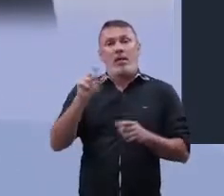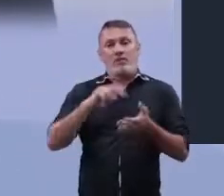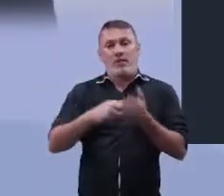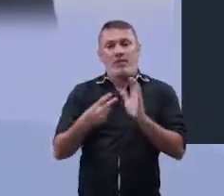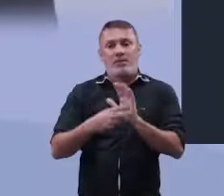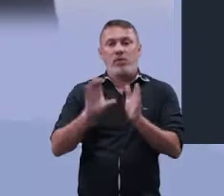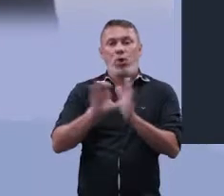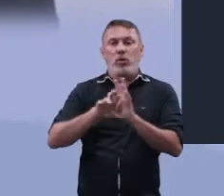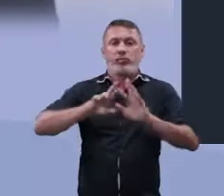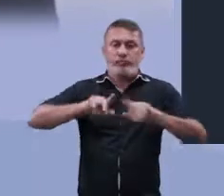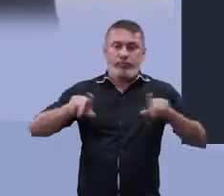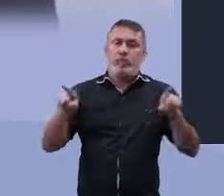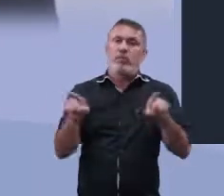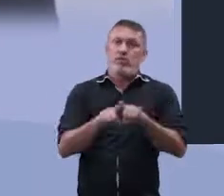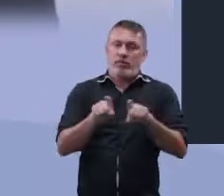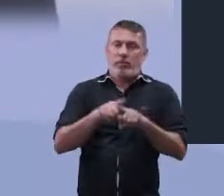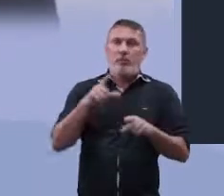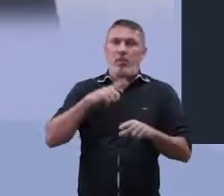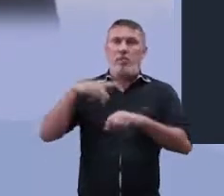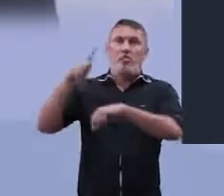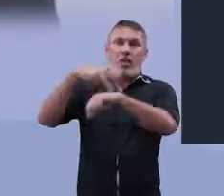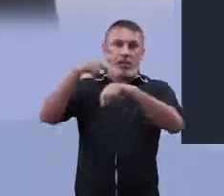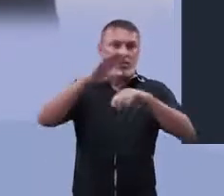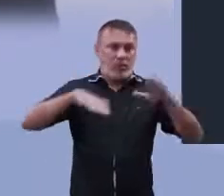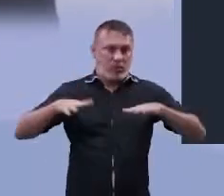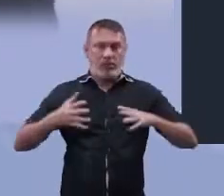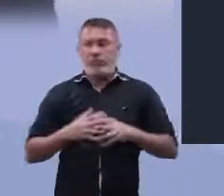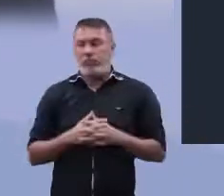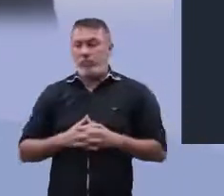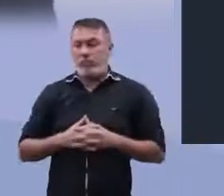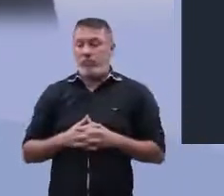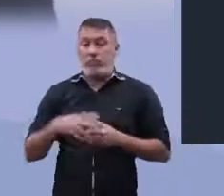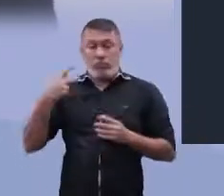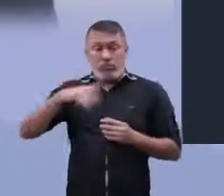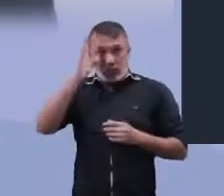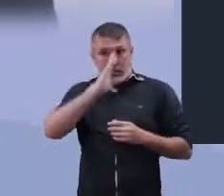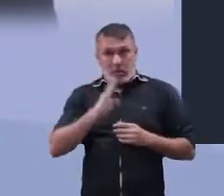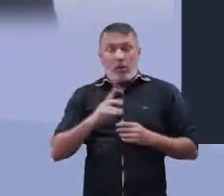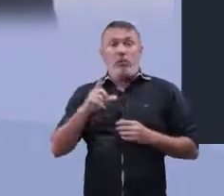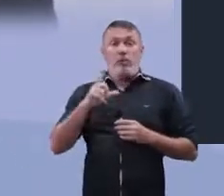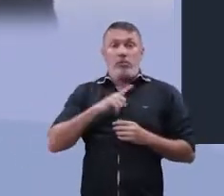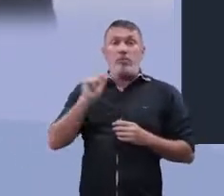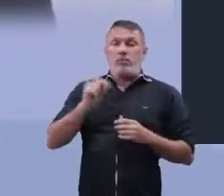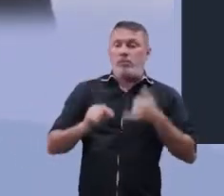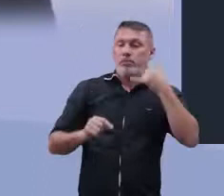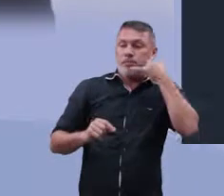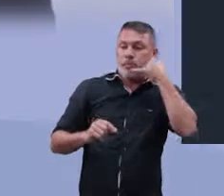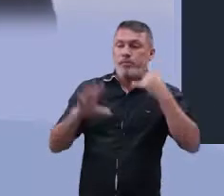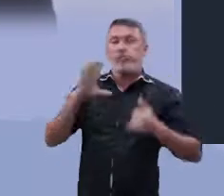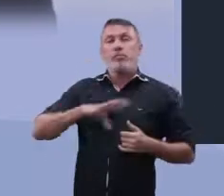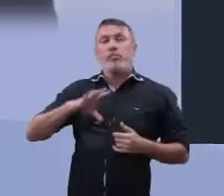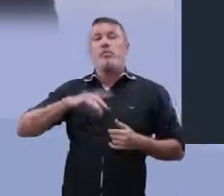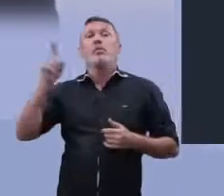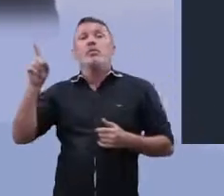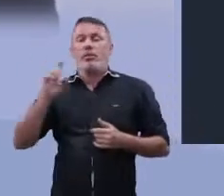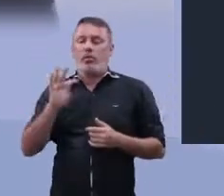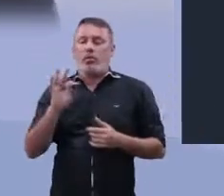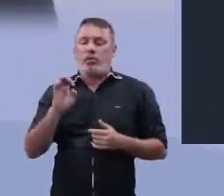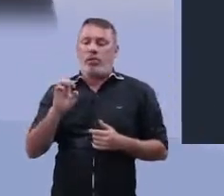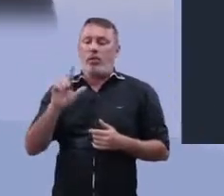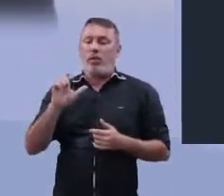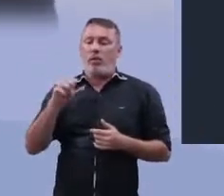vão se diferenciar de acordo com o país. Aqui no Brasil é celular, em